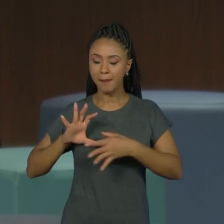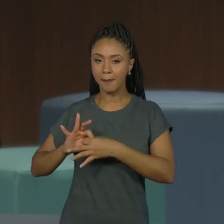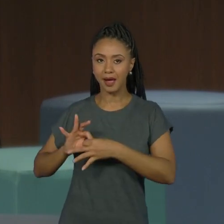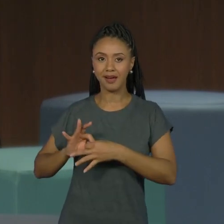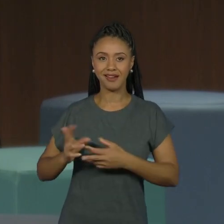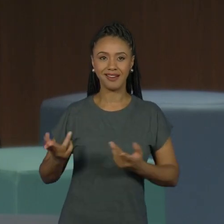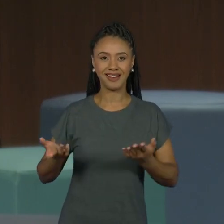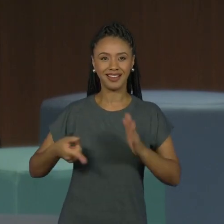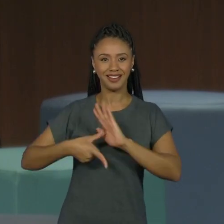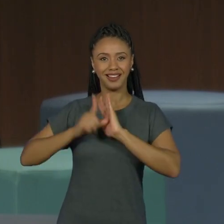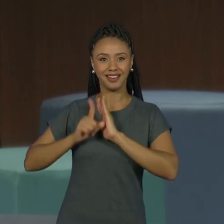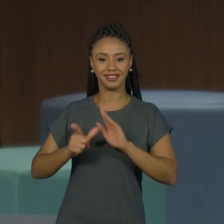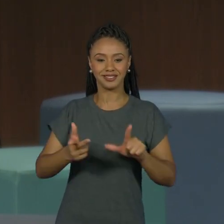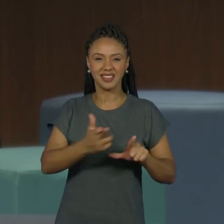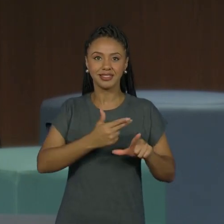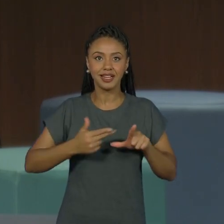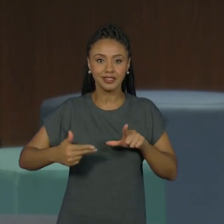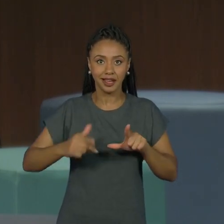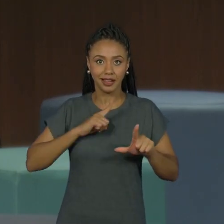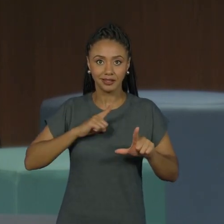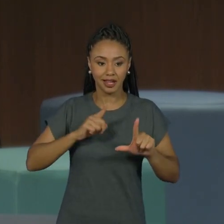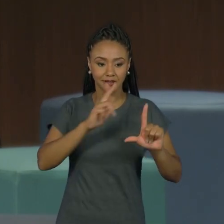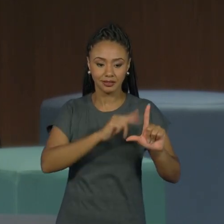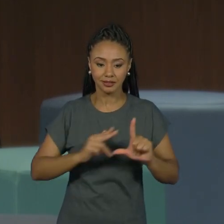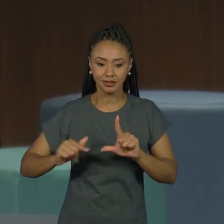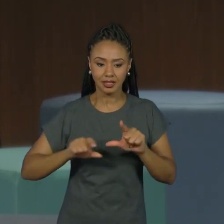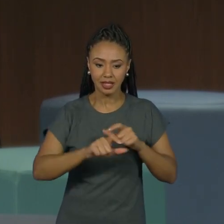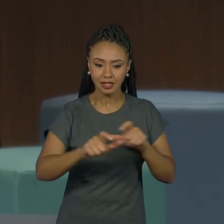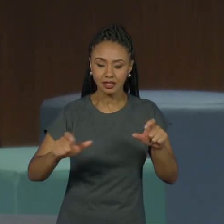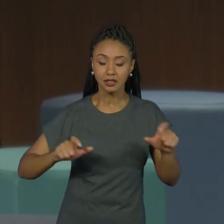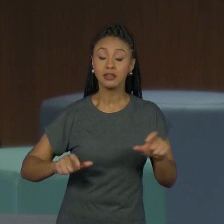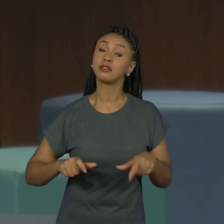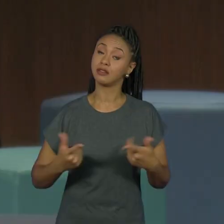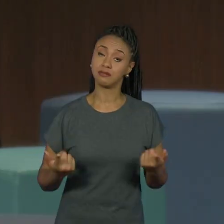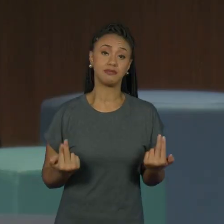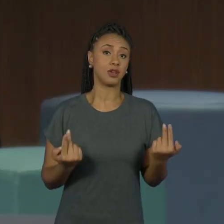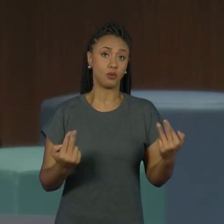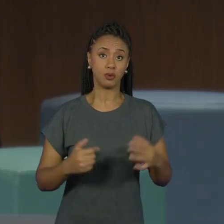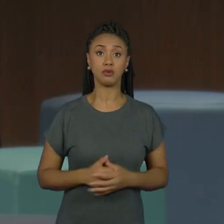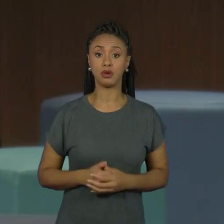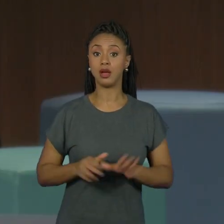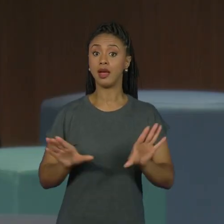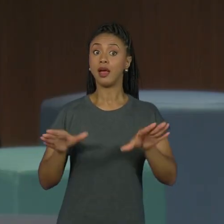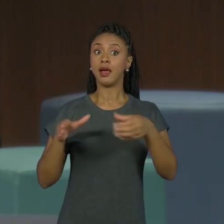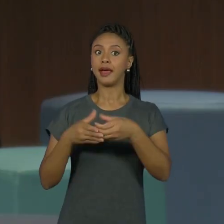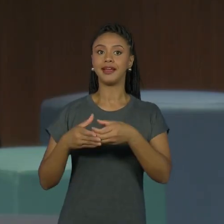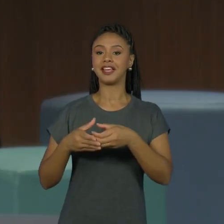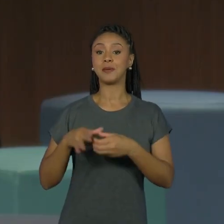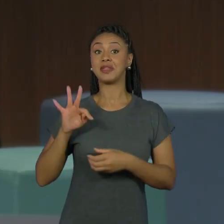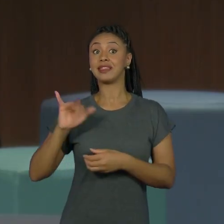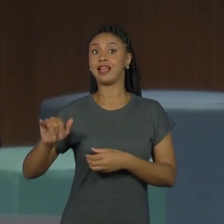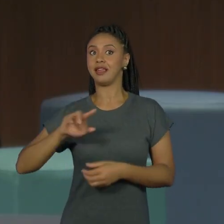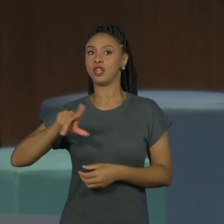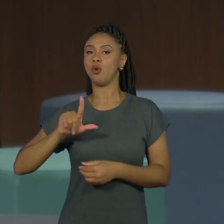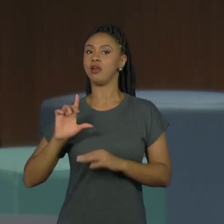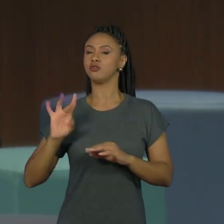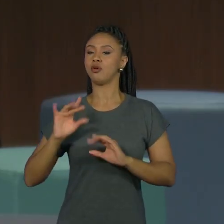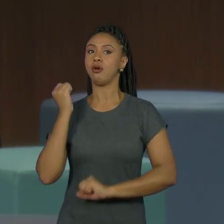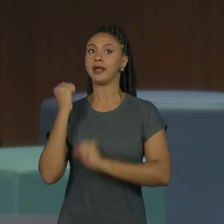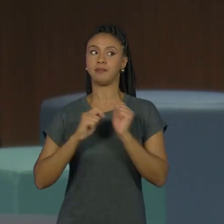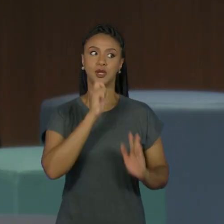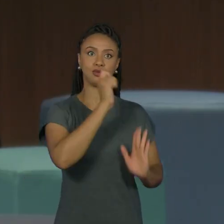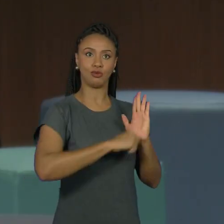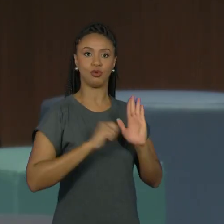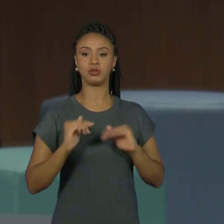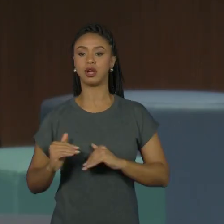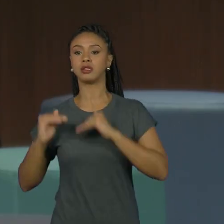exatamente essa, né? Então, a gente conseguir que gestores técnicos ou que não sejam da TI, né, estejam